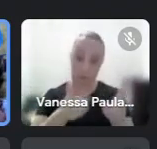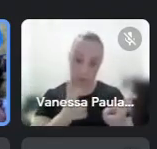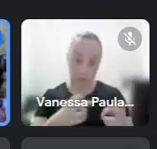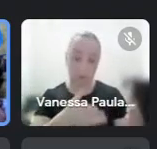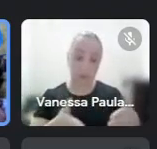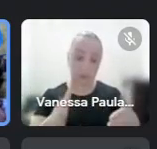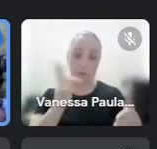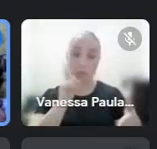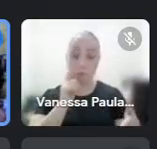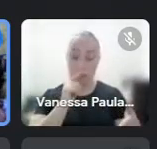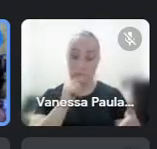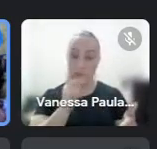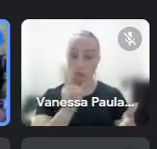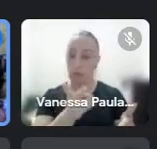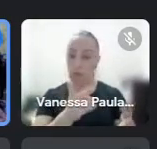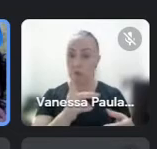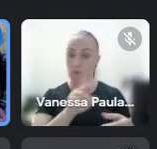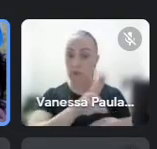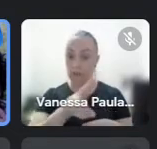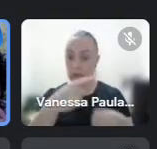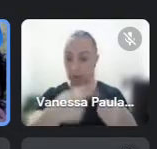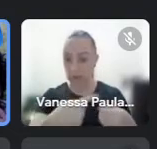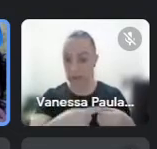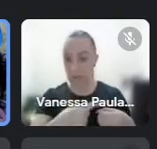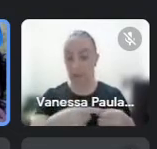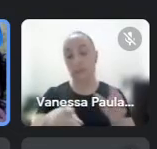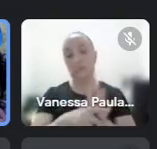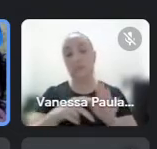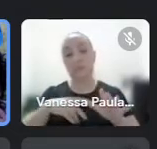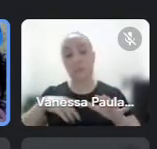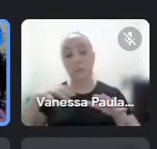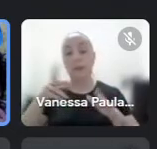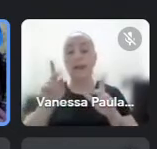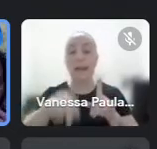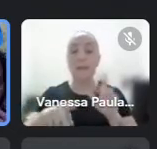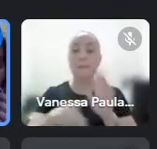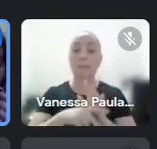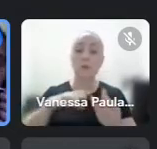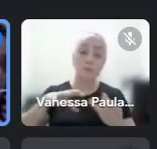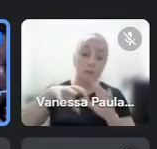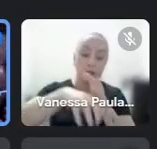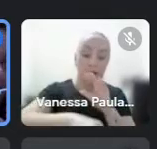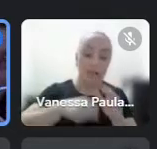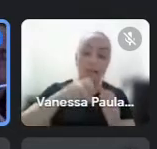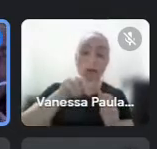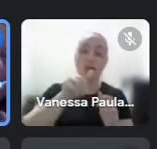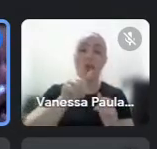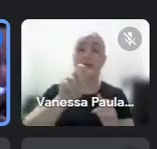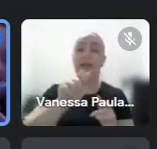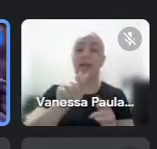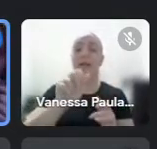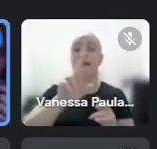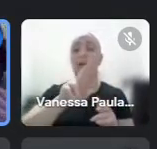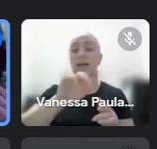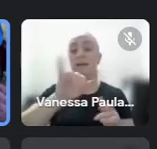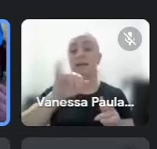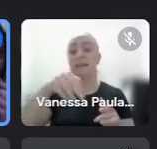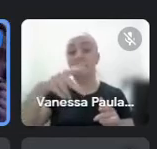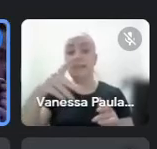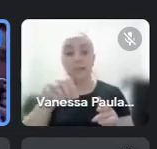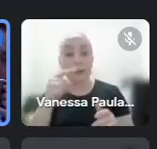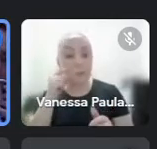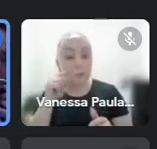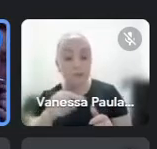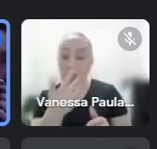Paraopebas, com garimpos, tá, gente? Isso aqui são garimpos ilegais. Vejam a cor